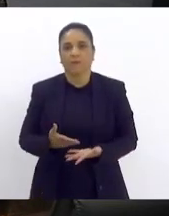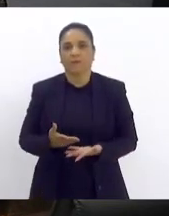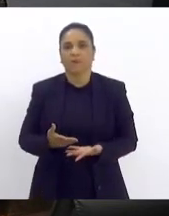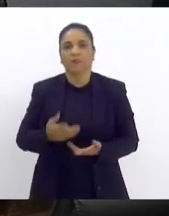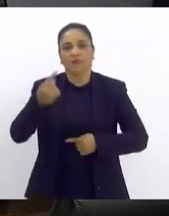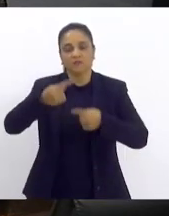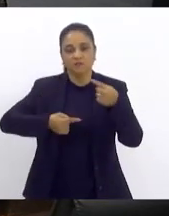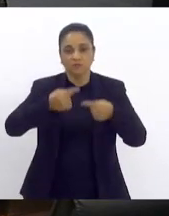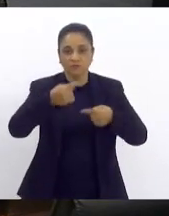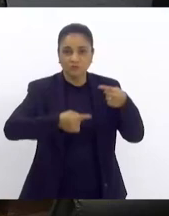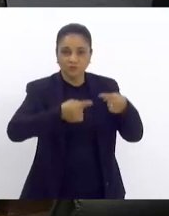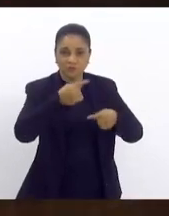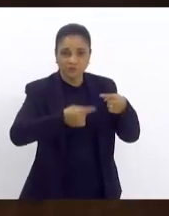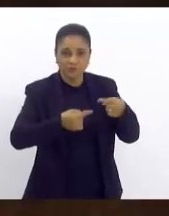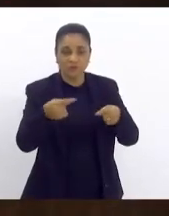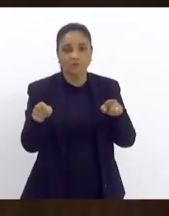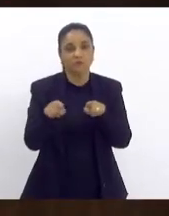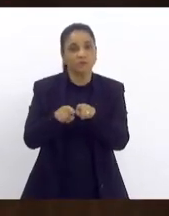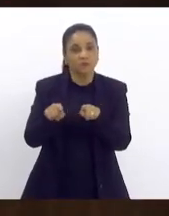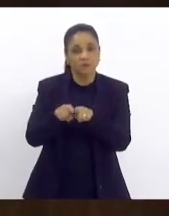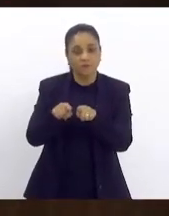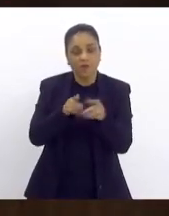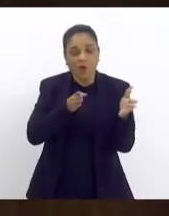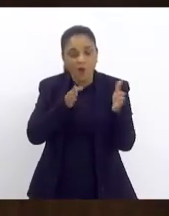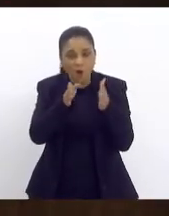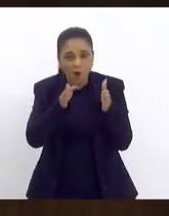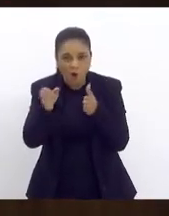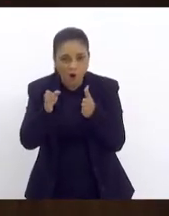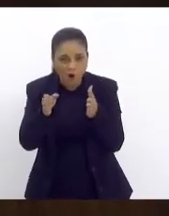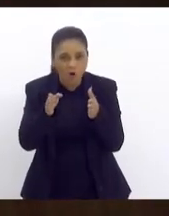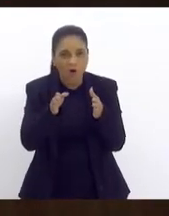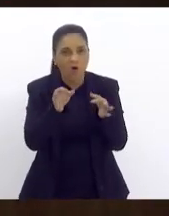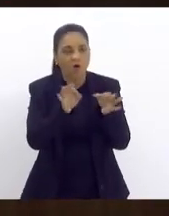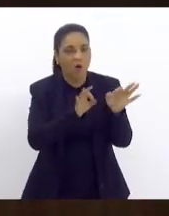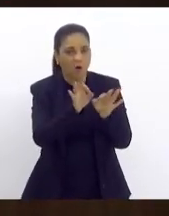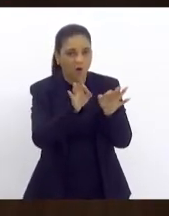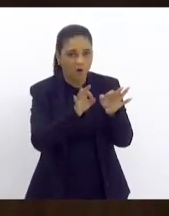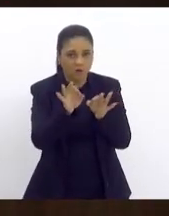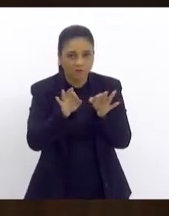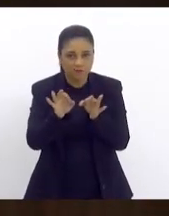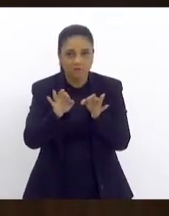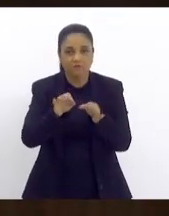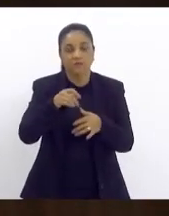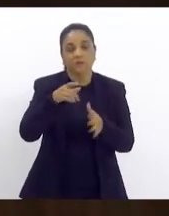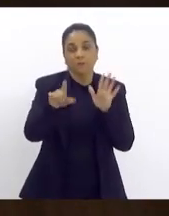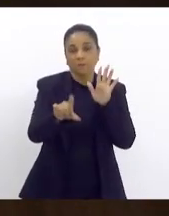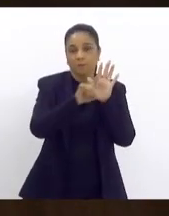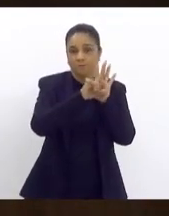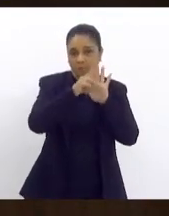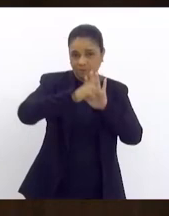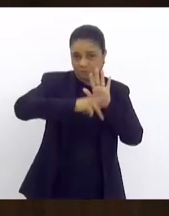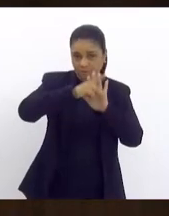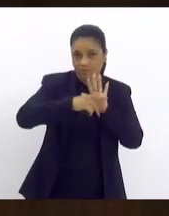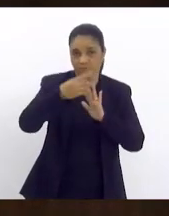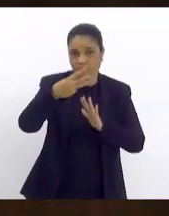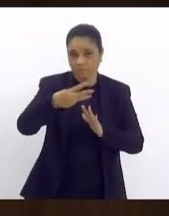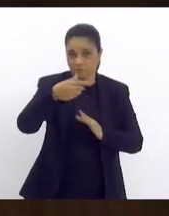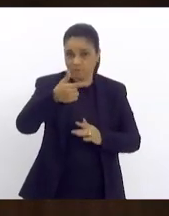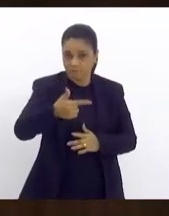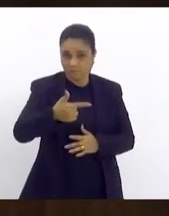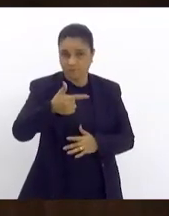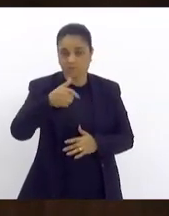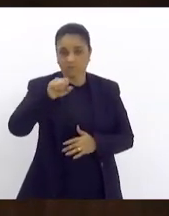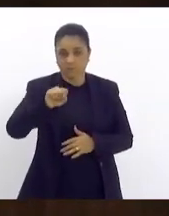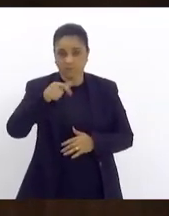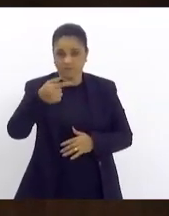uma discussão mas é também uma questão de ordem projeto de lei 3287 de